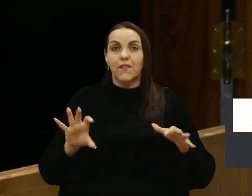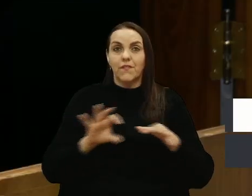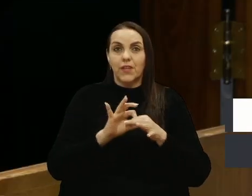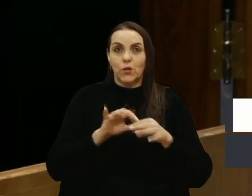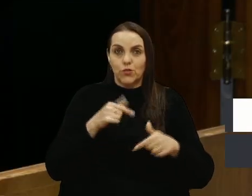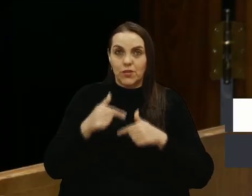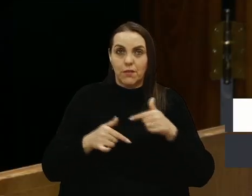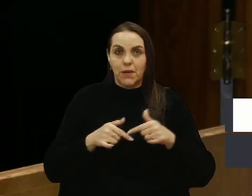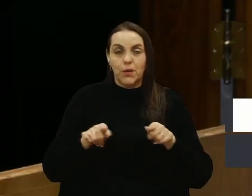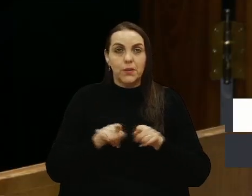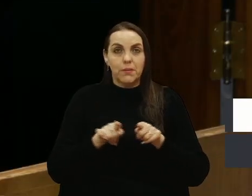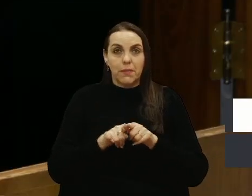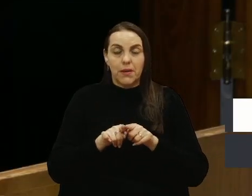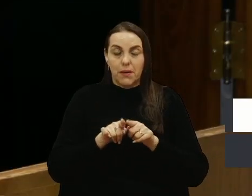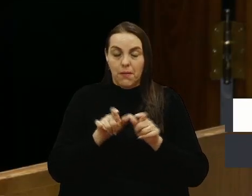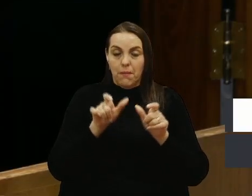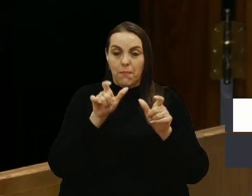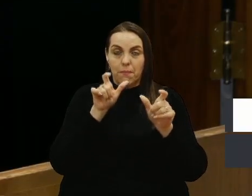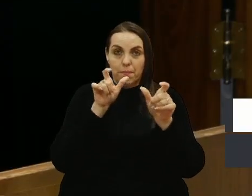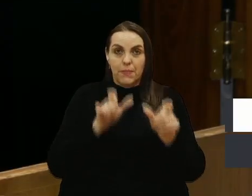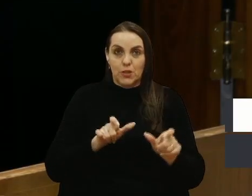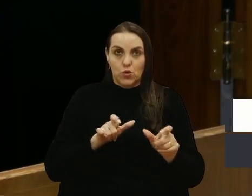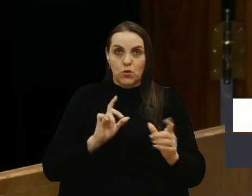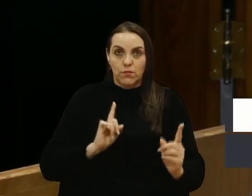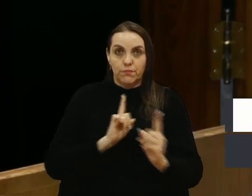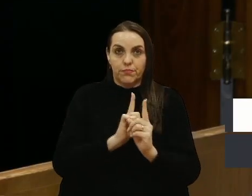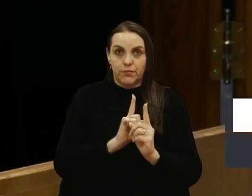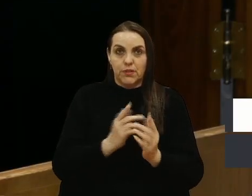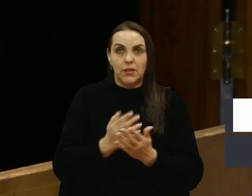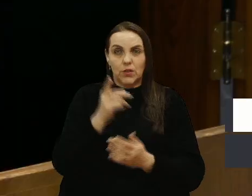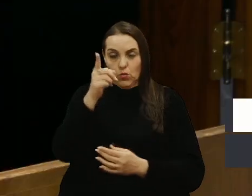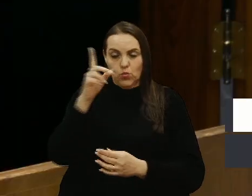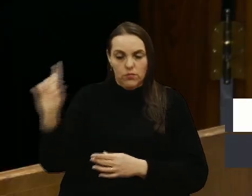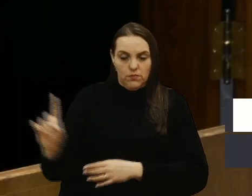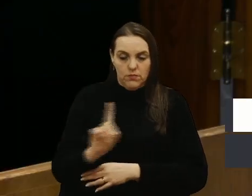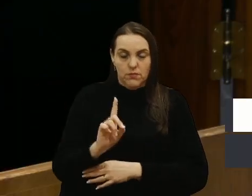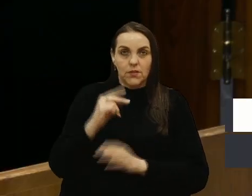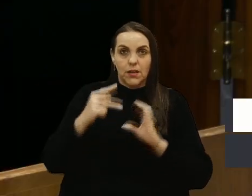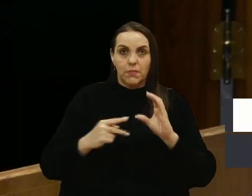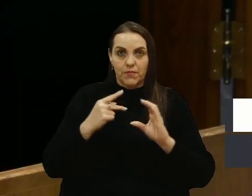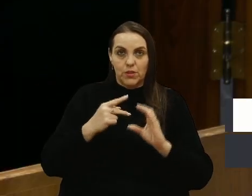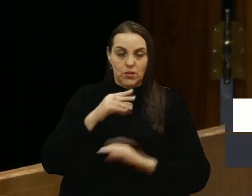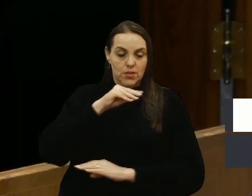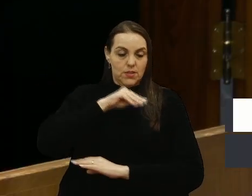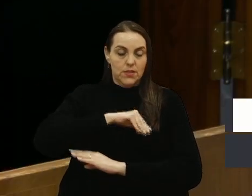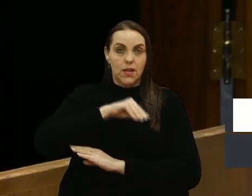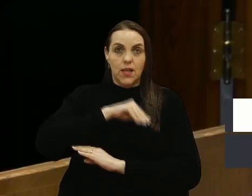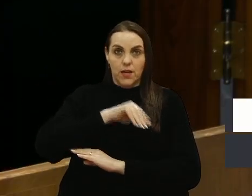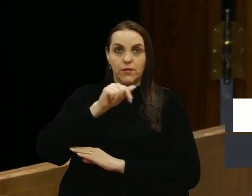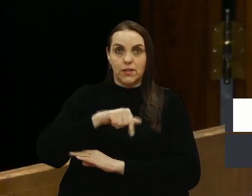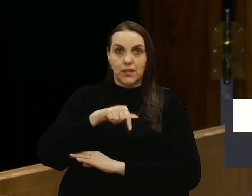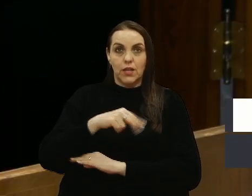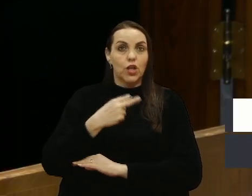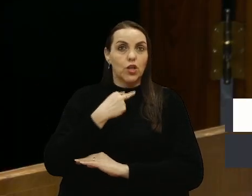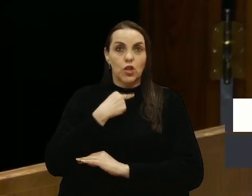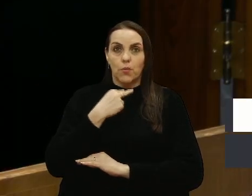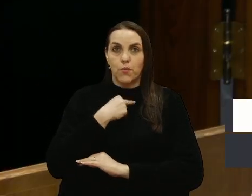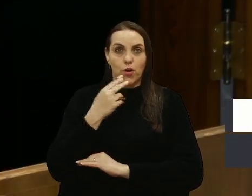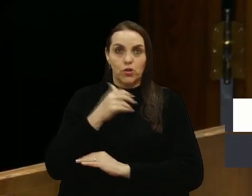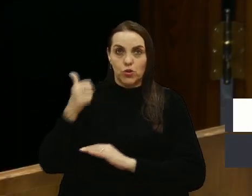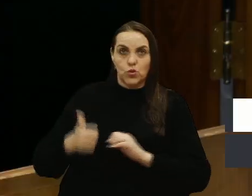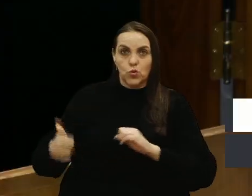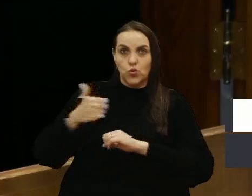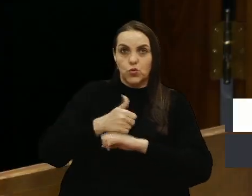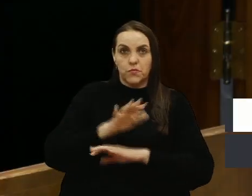emprego, vai ter que haver pessoalidade, capitão Ramon. Então, o senhor vem até essa Câmara, recebe salário dessa Câmara e não pode mandar ninguém no seu lugar.